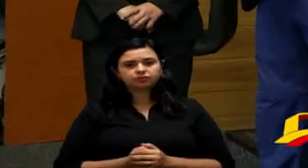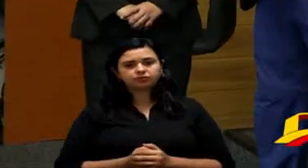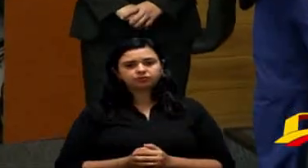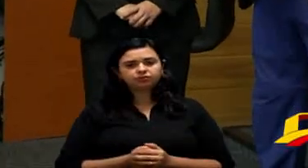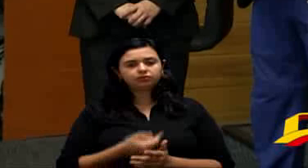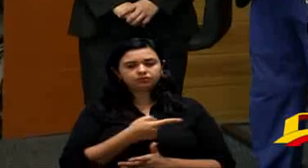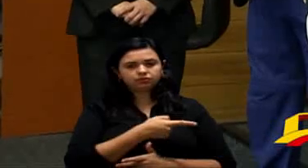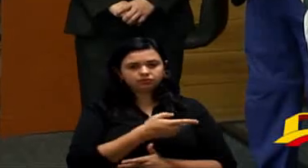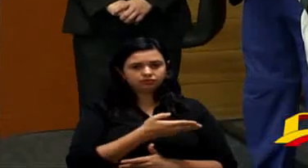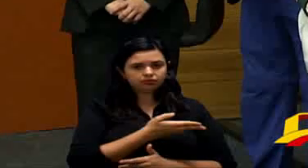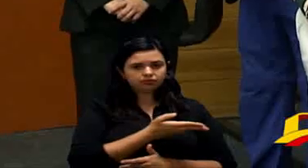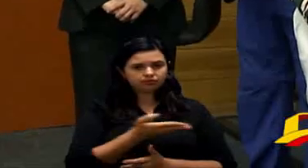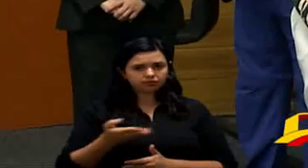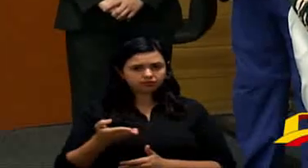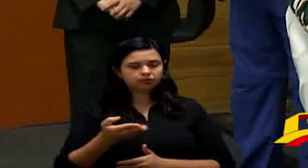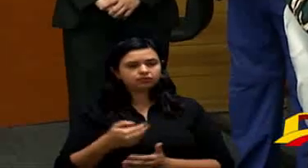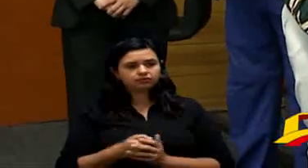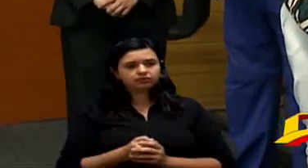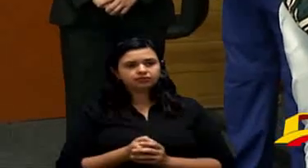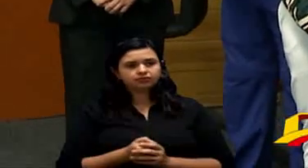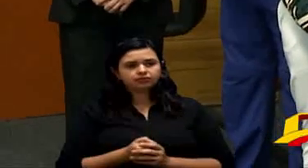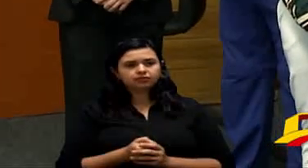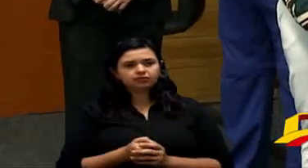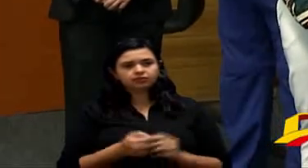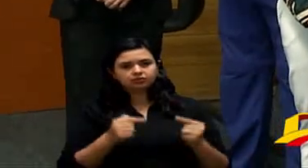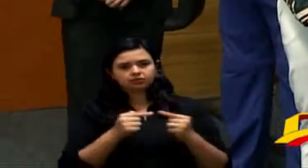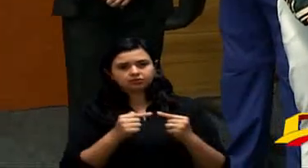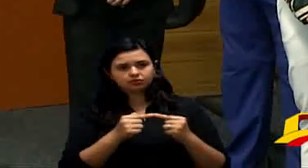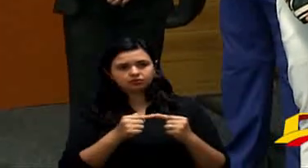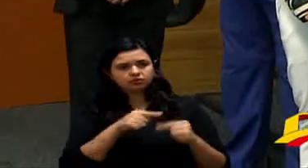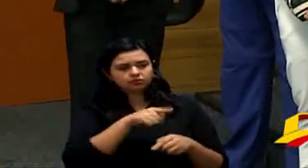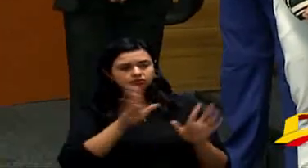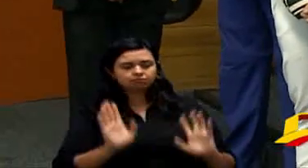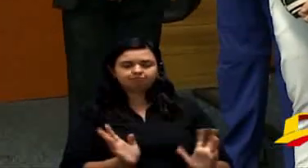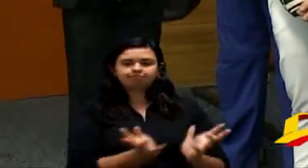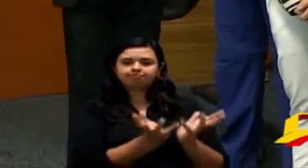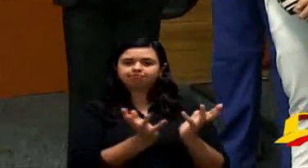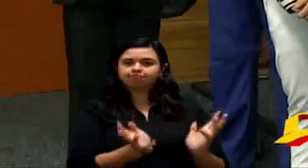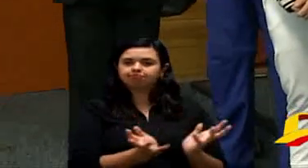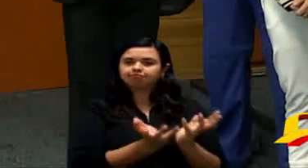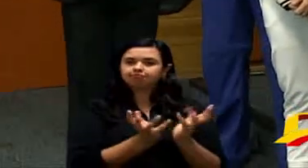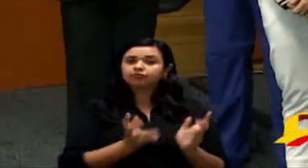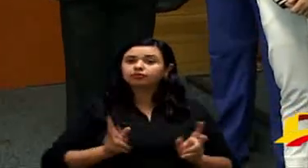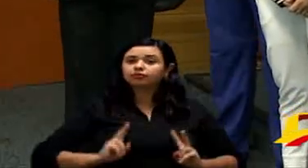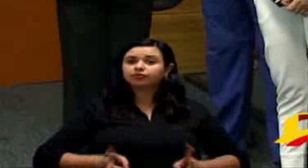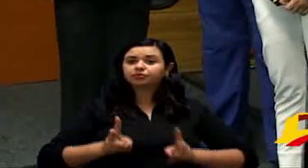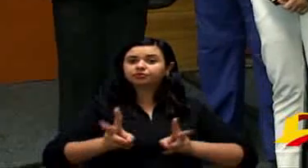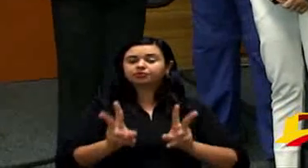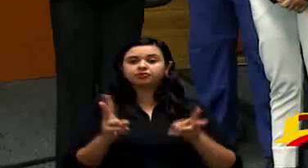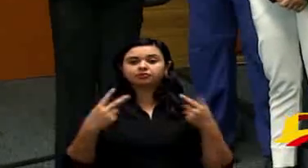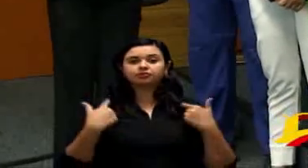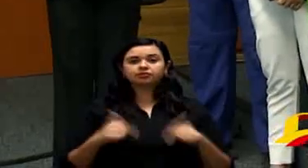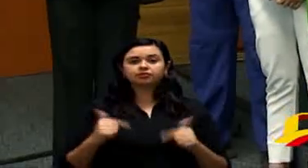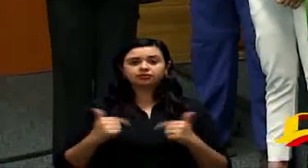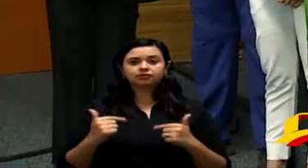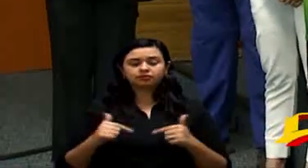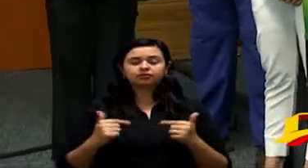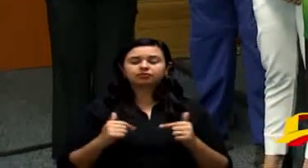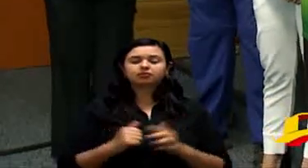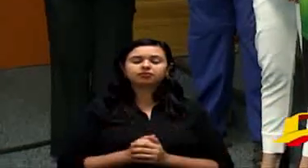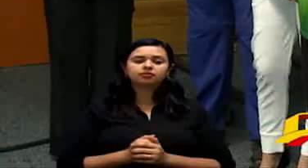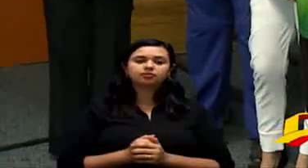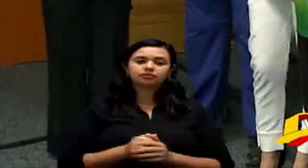vocês como uma forma de estímulo humildemente falando para que vocês continuem trabalhando em prol do bem comum